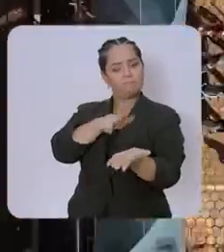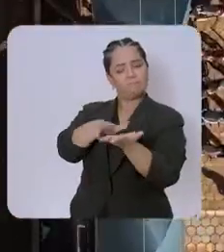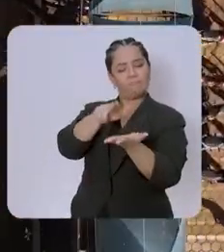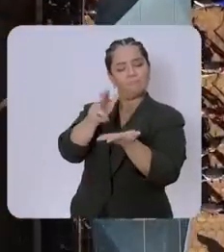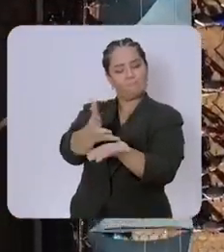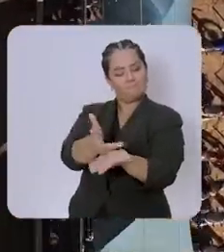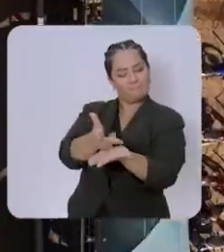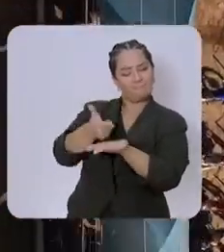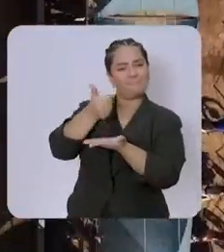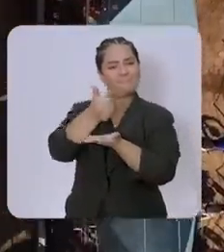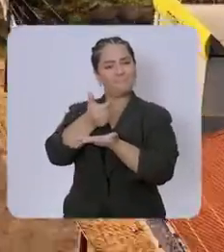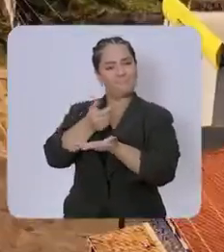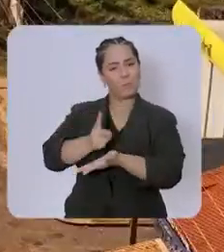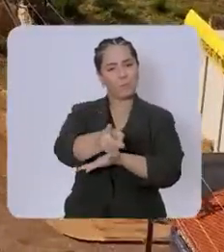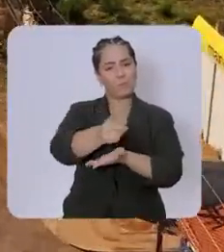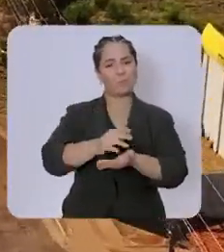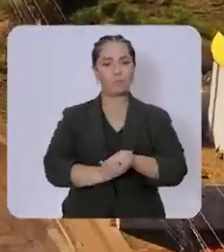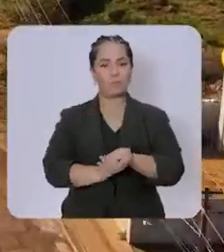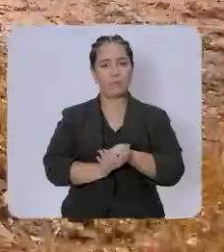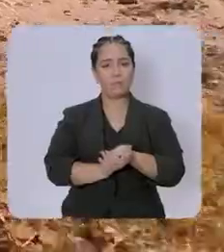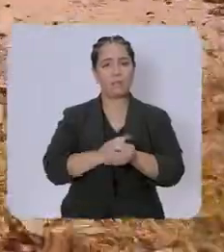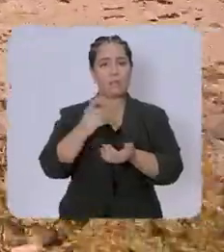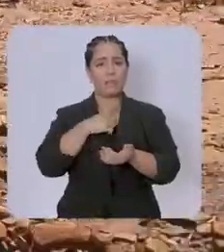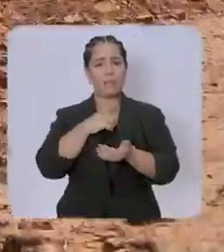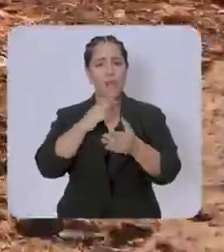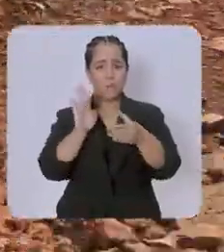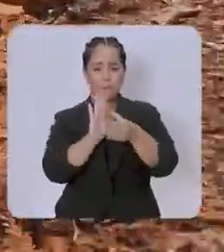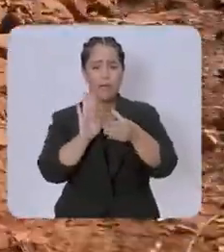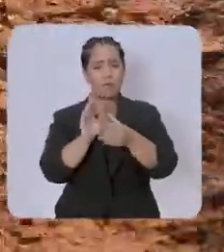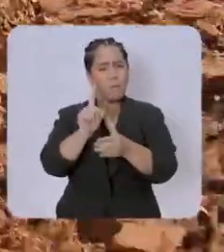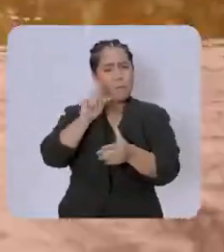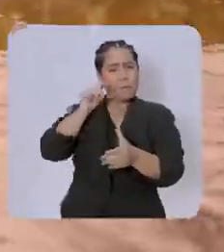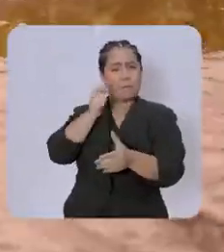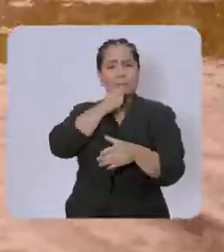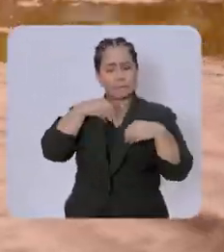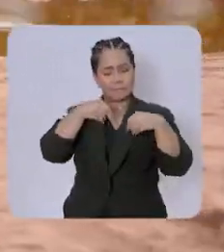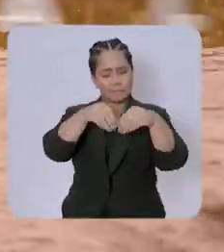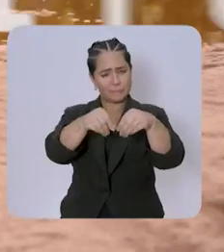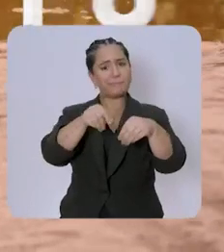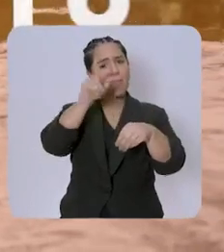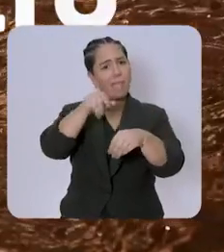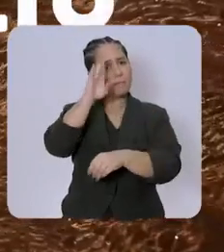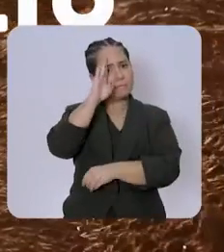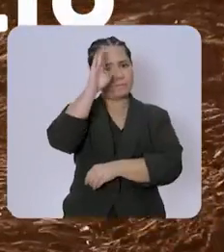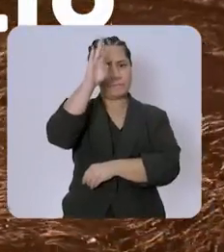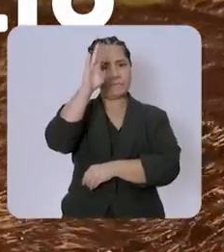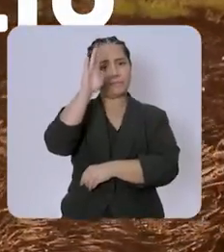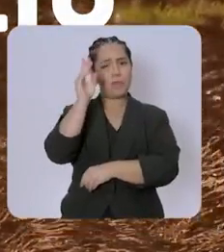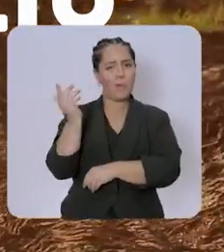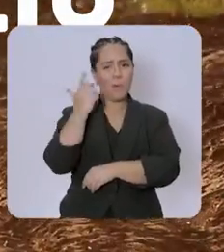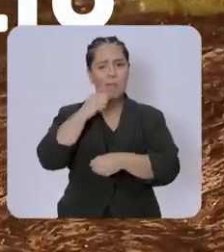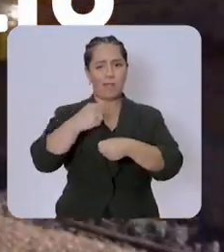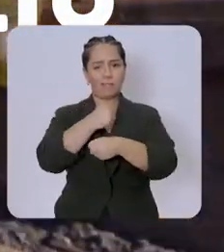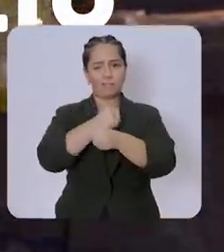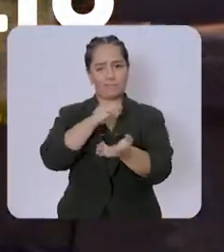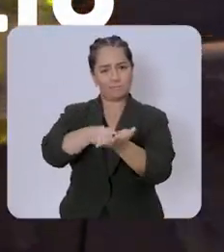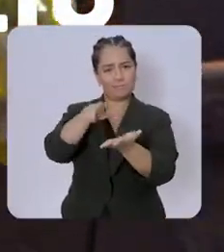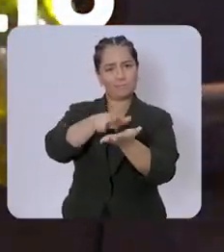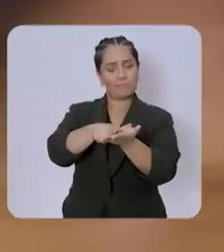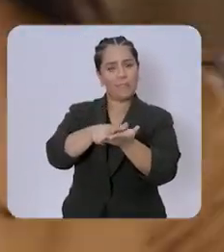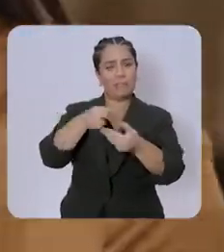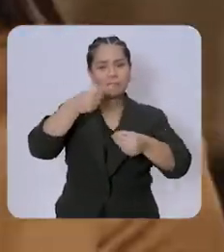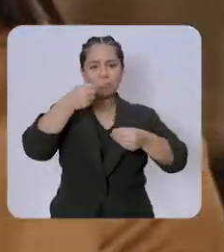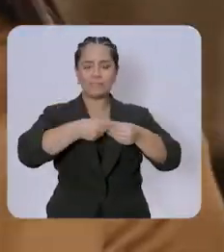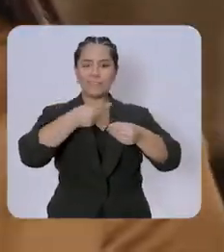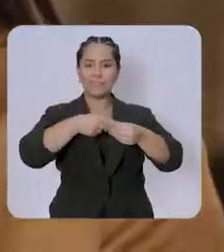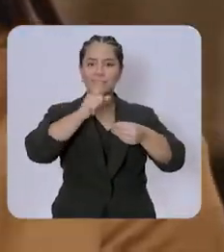que o nosso asfalto tenha qualidade e dure mais. Os mais antigos, que ainda estão na terra, vão ter prioridade nas obras de